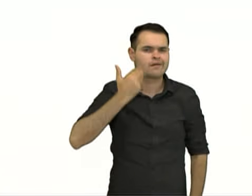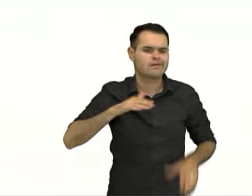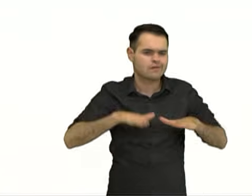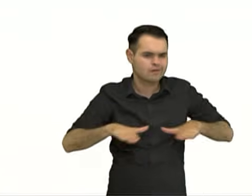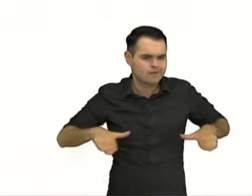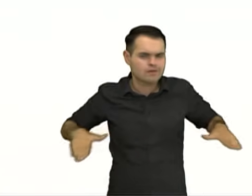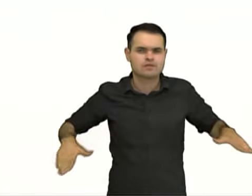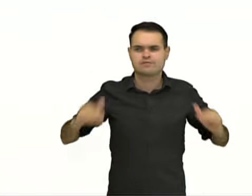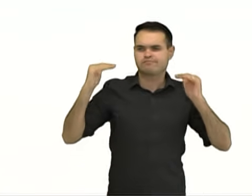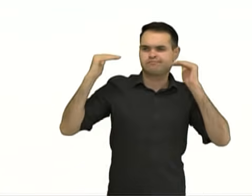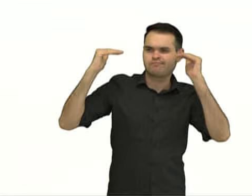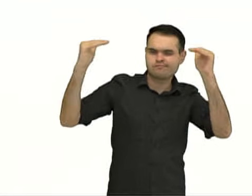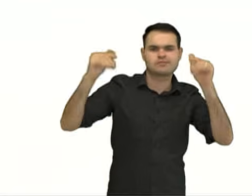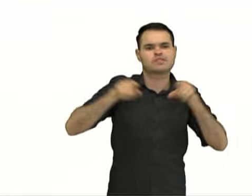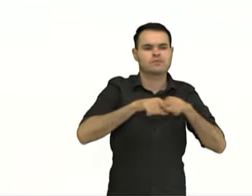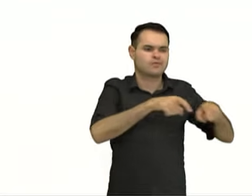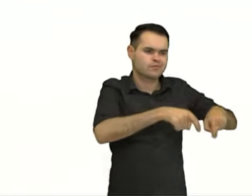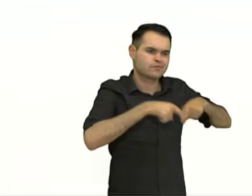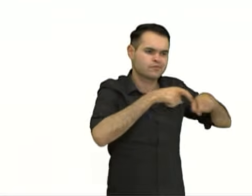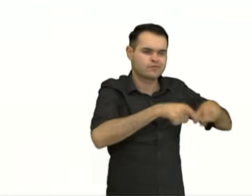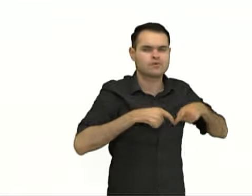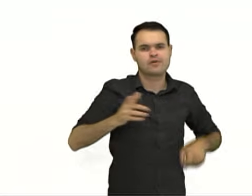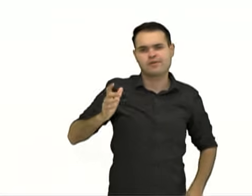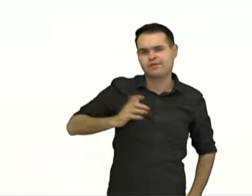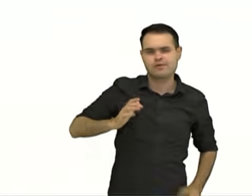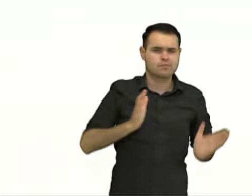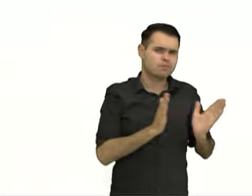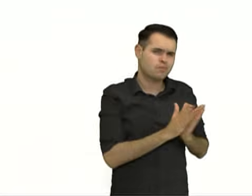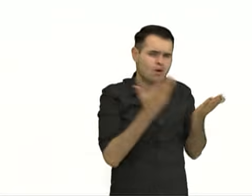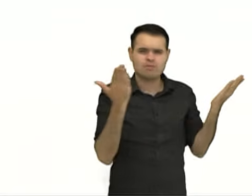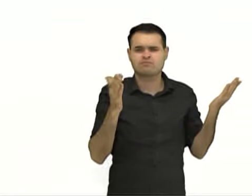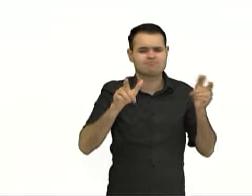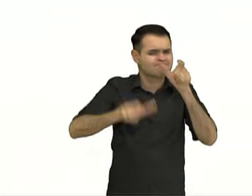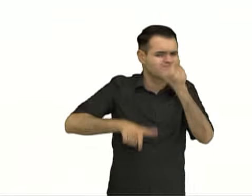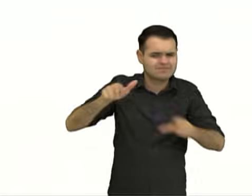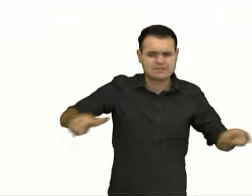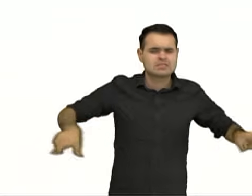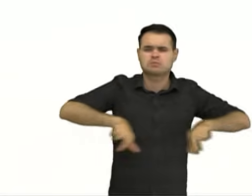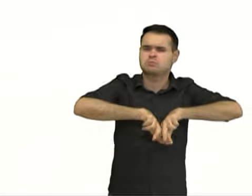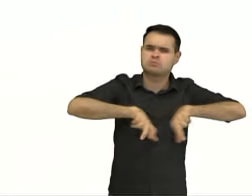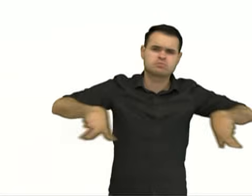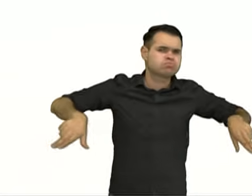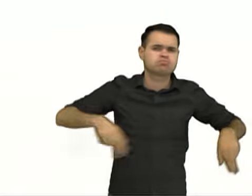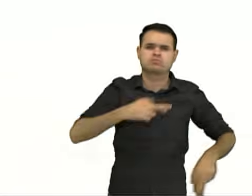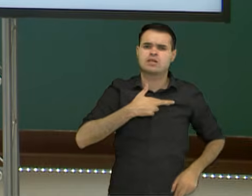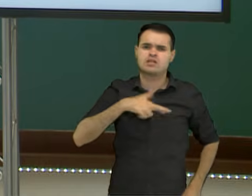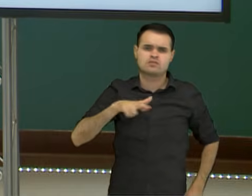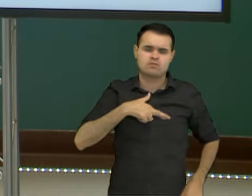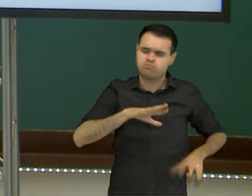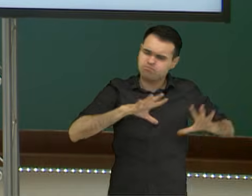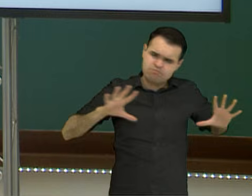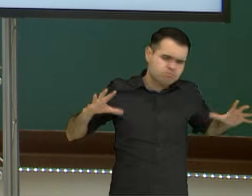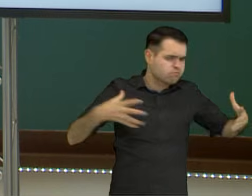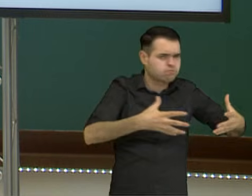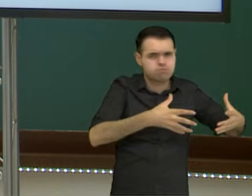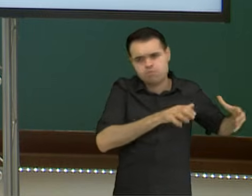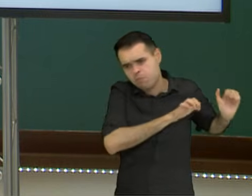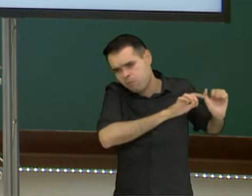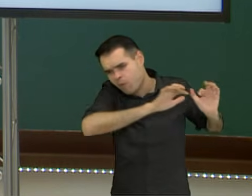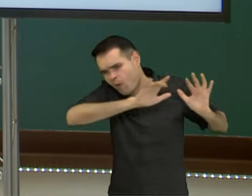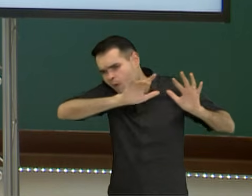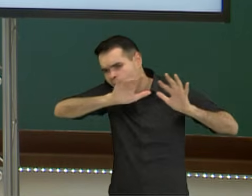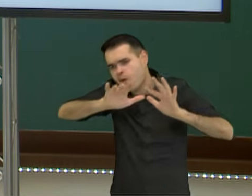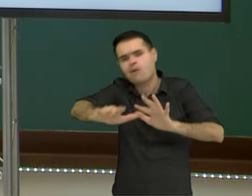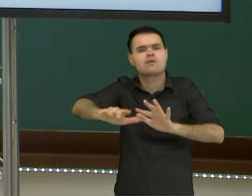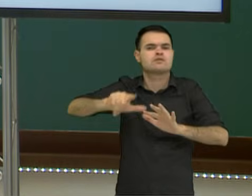crianças, nobres e camponeses, ricos, pobres, civis e religiosos. Então as pessoas participavam da